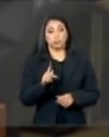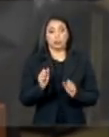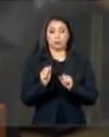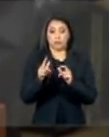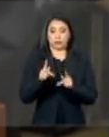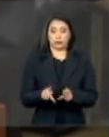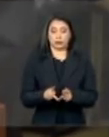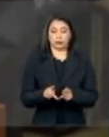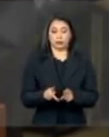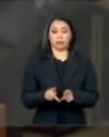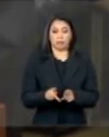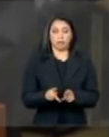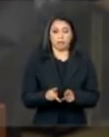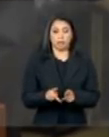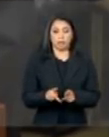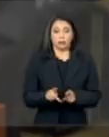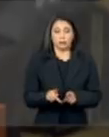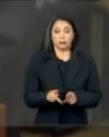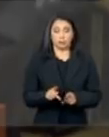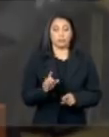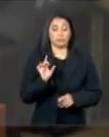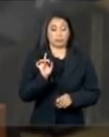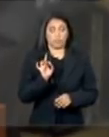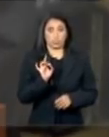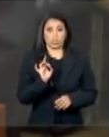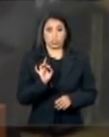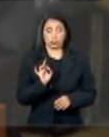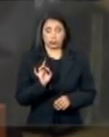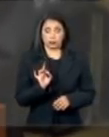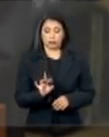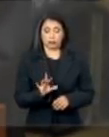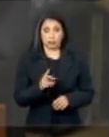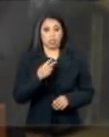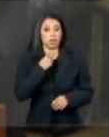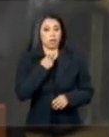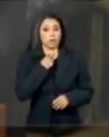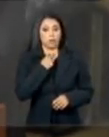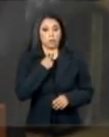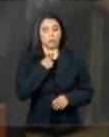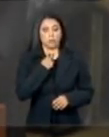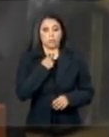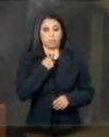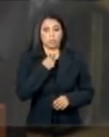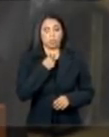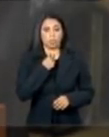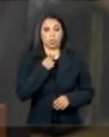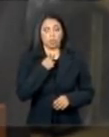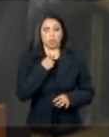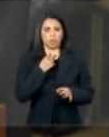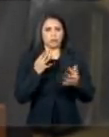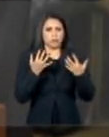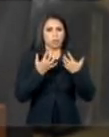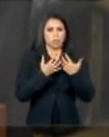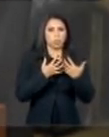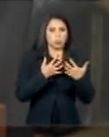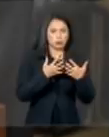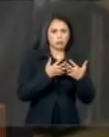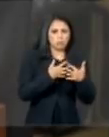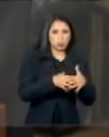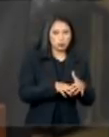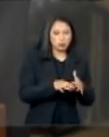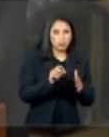privativa se ela é privativa ela não pode integrar um ato complexo que seria